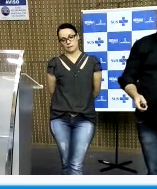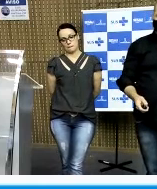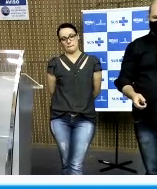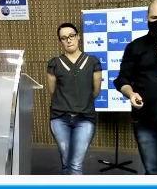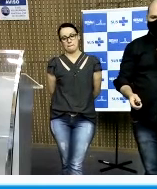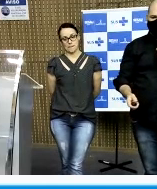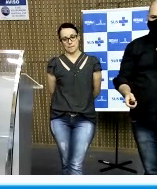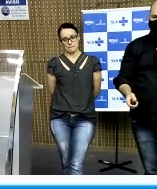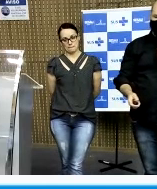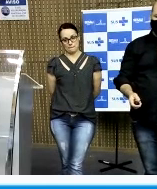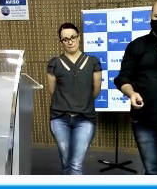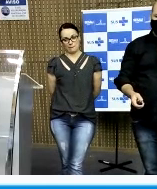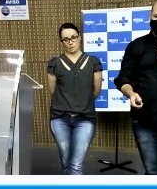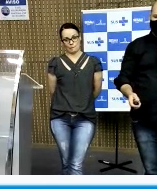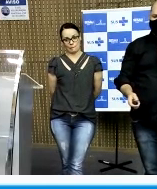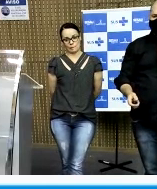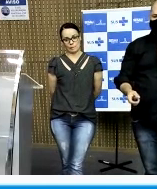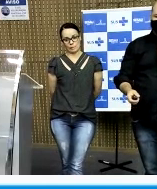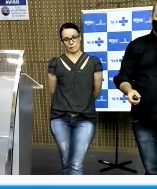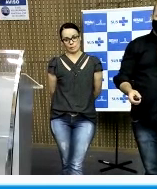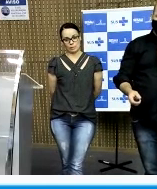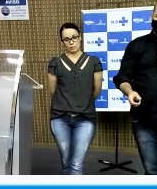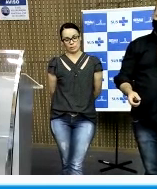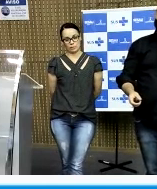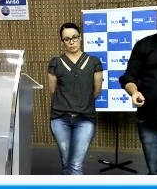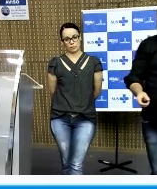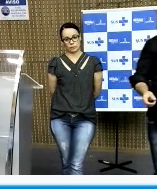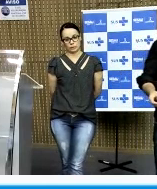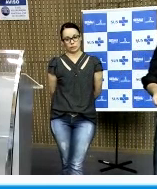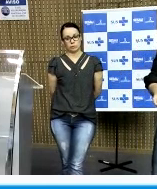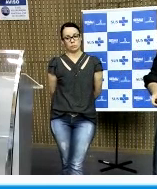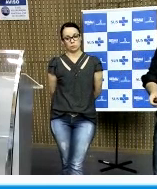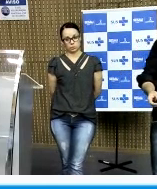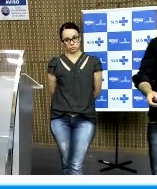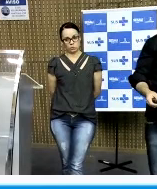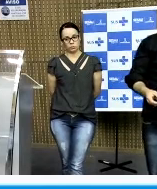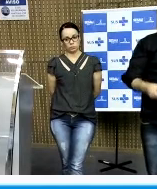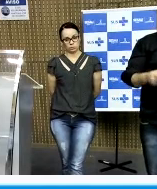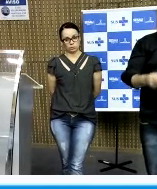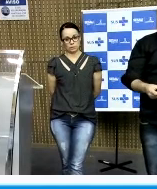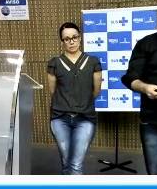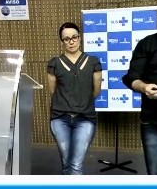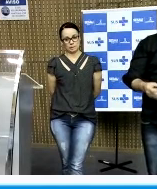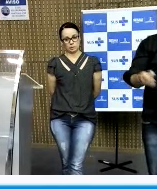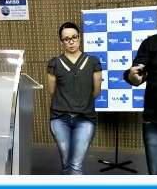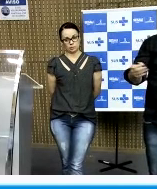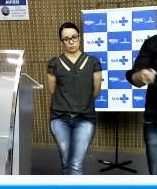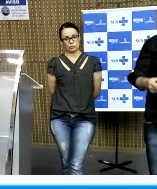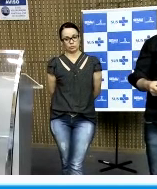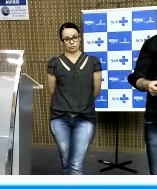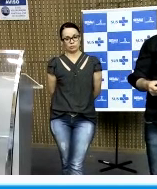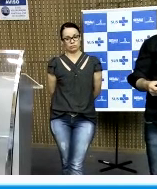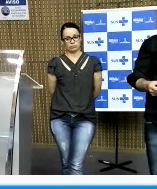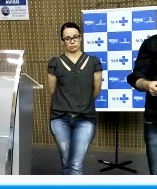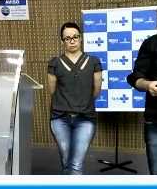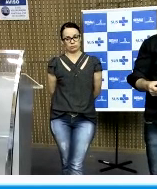14 casos notificados de sífilis gestacional em 2020 e 3 em 2021. A sífilis é um carro-chefe da